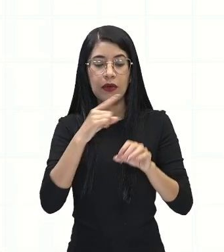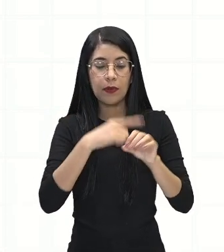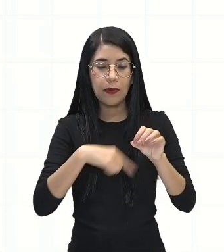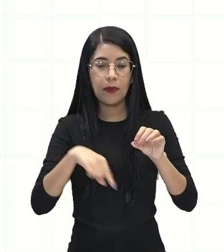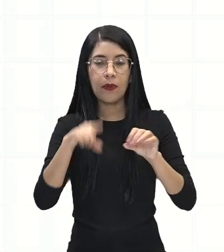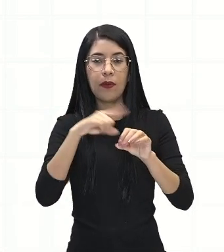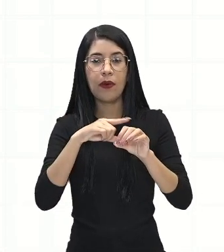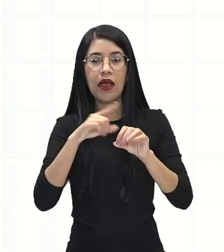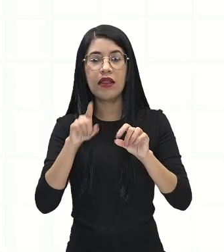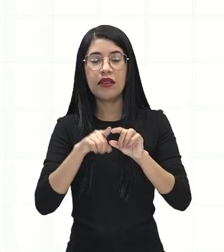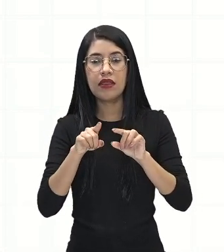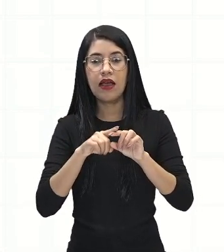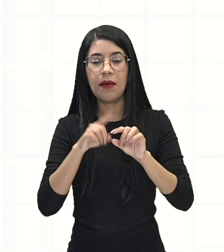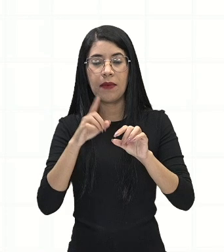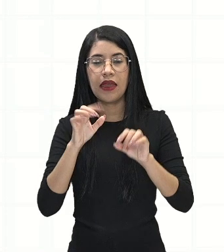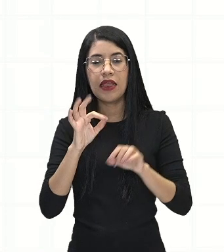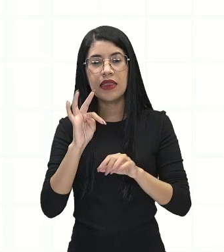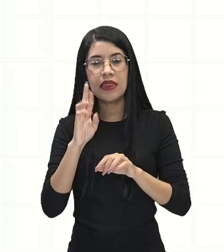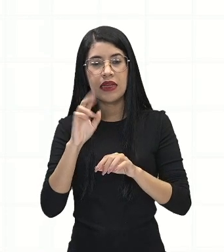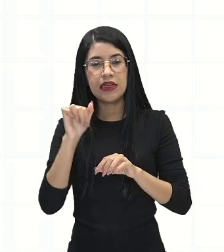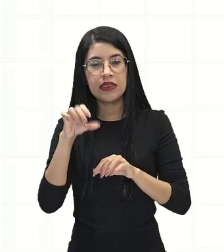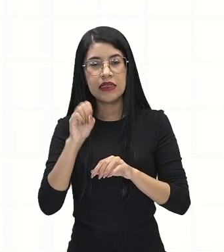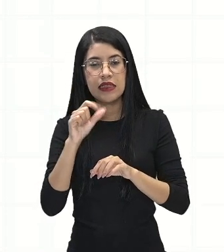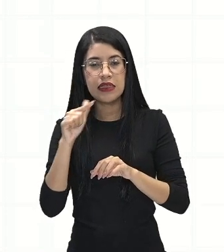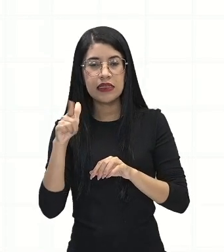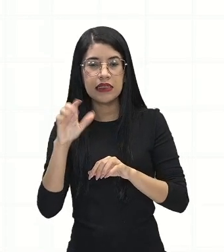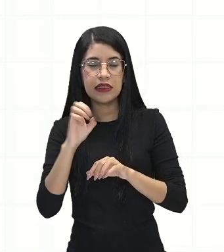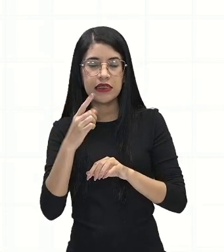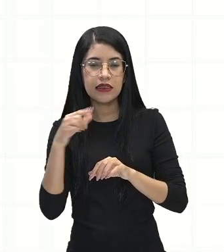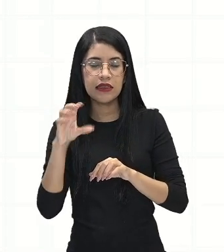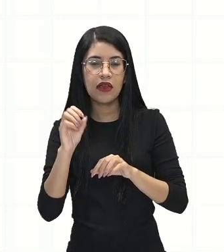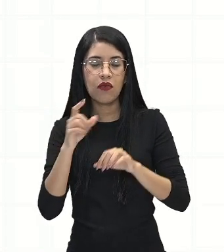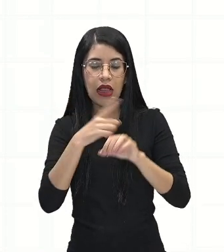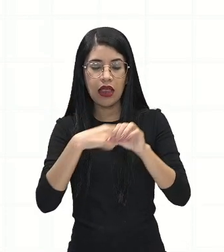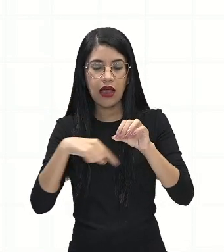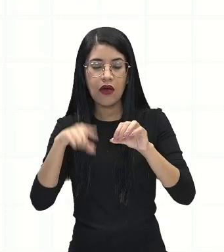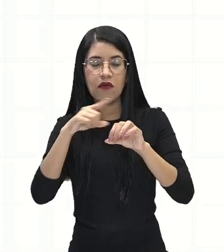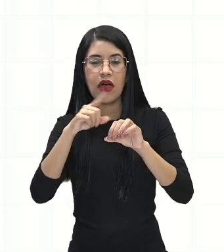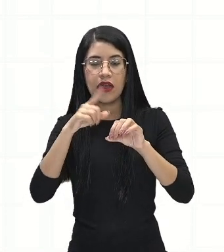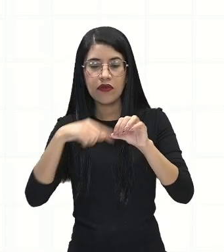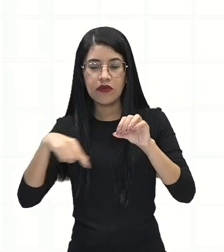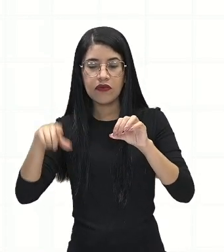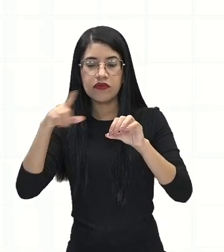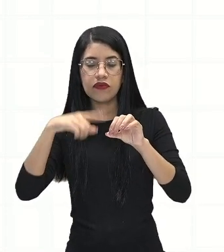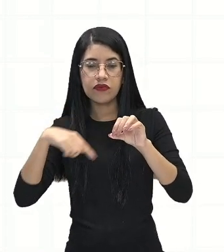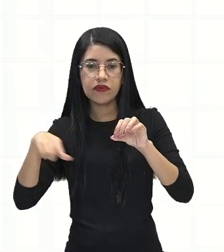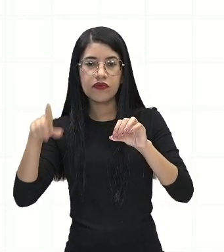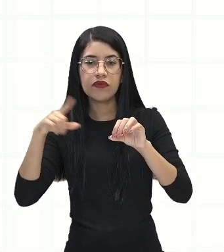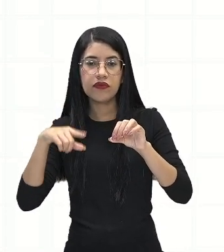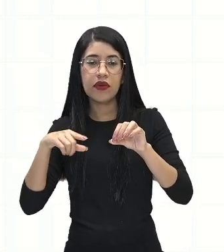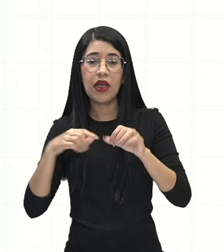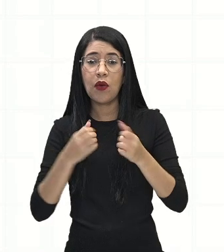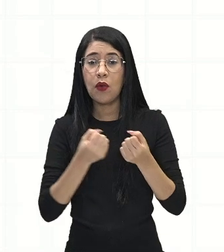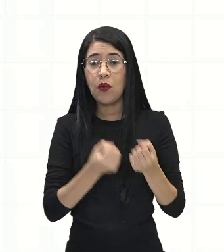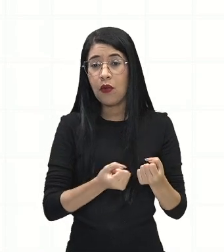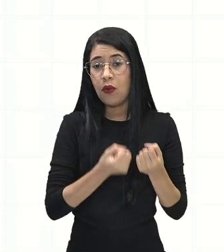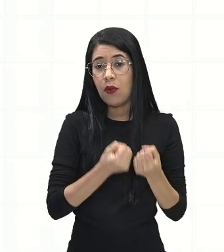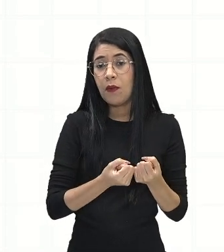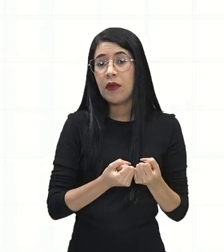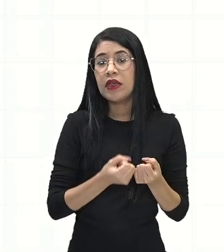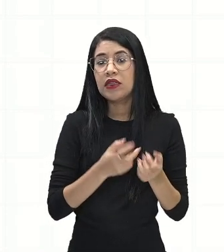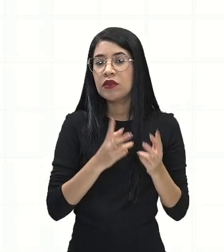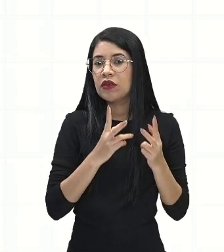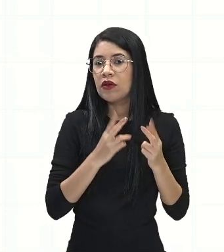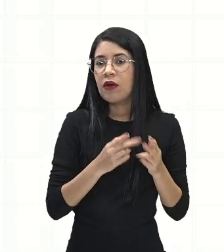rotação e também de translação. Então, você observa aqui, olha, que aquele mesmo peso, ele está